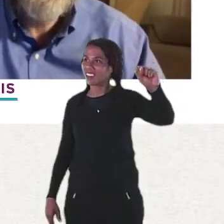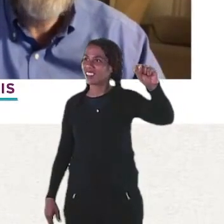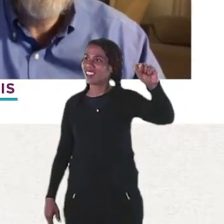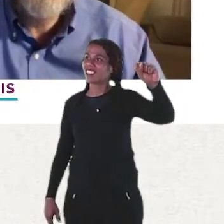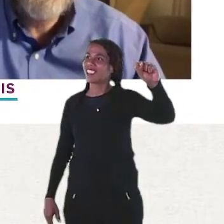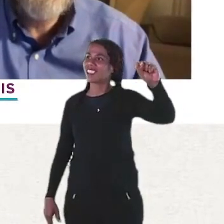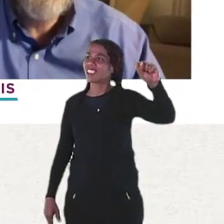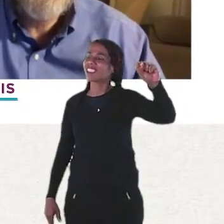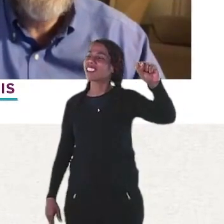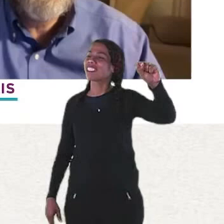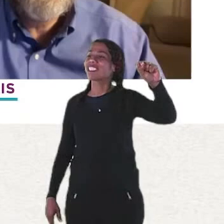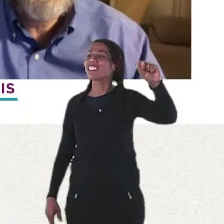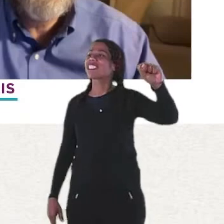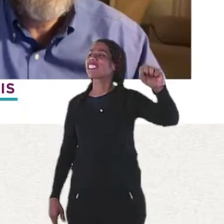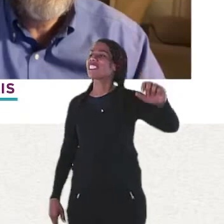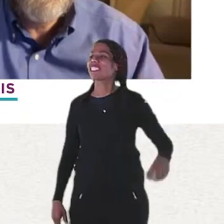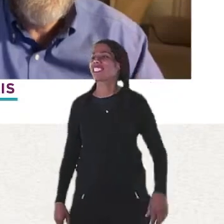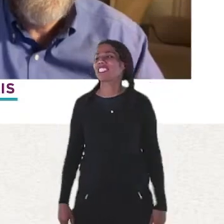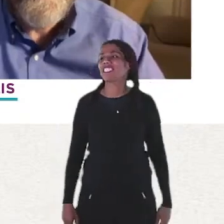Sensacional.